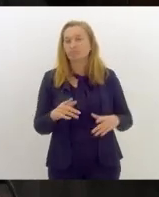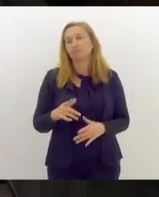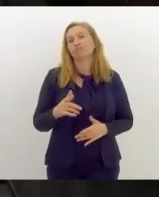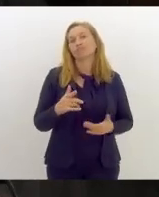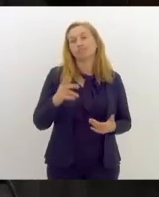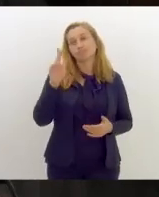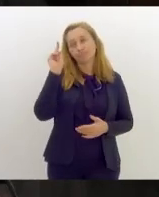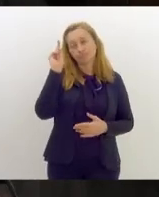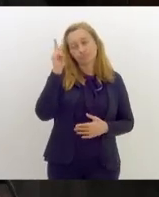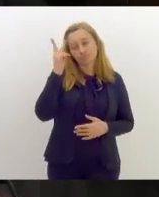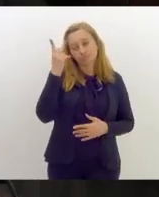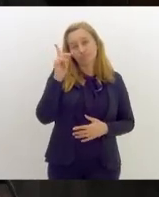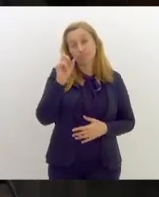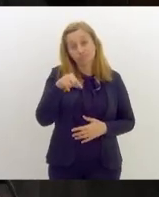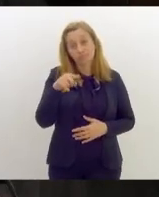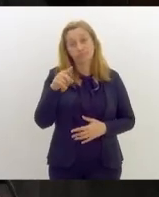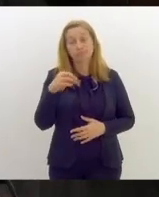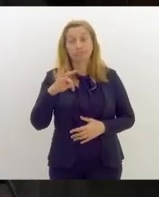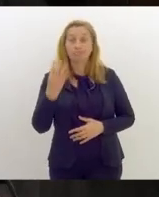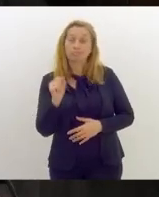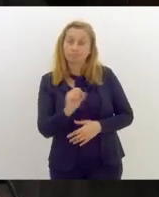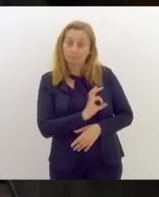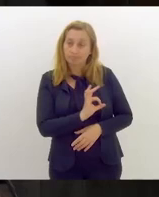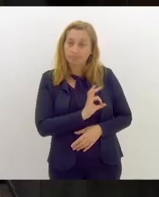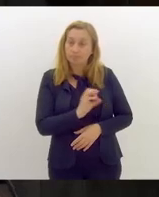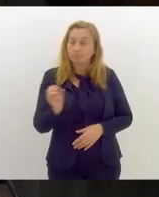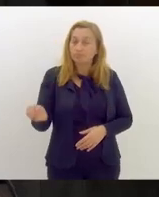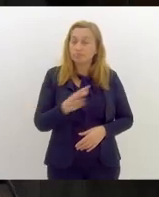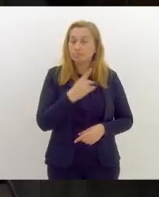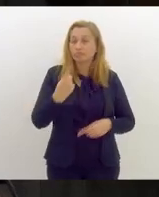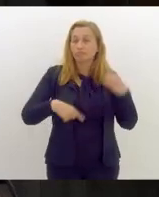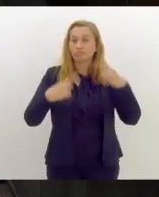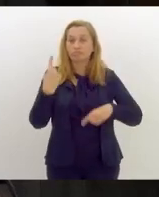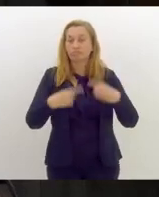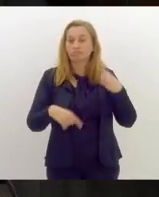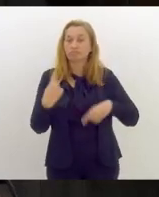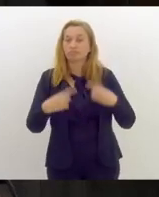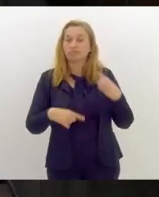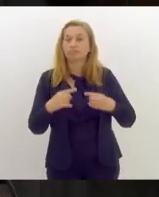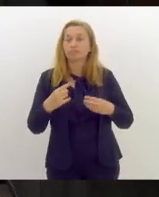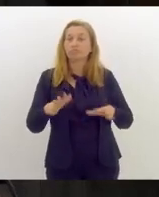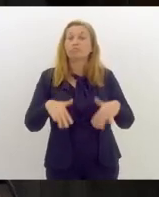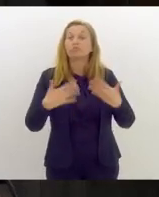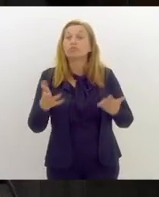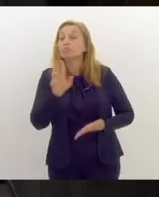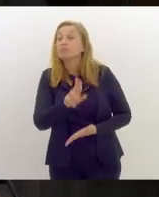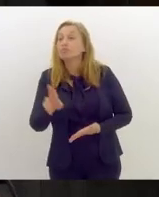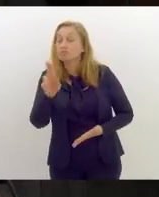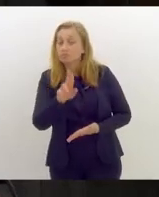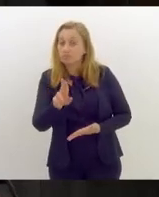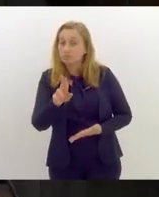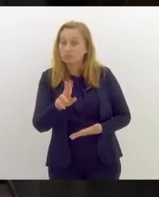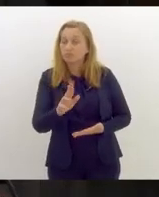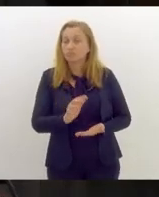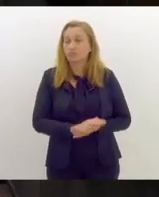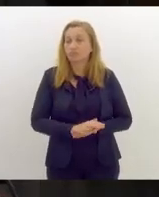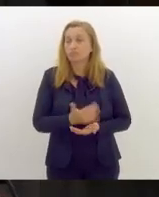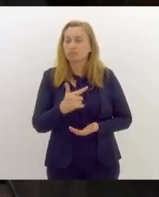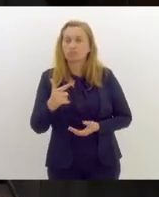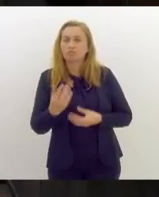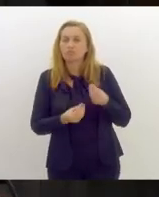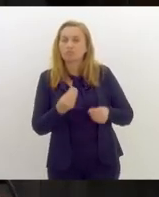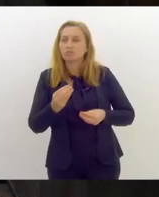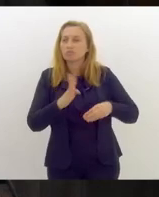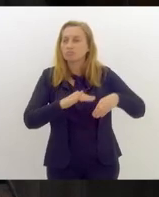Marta uma lenda não é é abre o novo debate sobre qual sobre qual o uso se quer para esse corpo hídrico não dá para usar